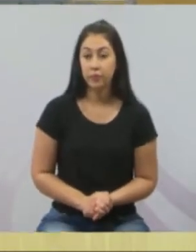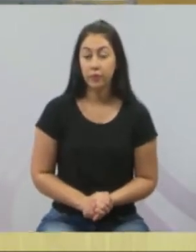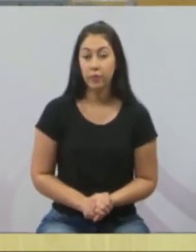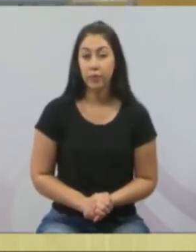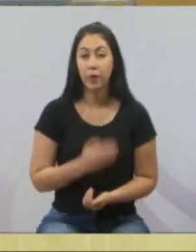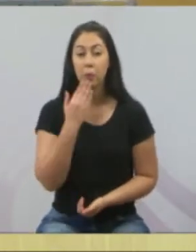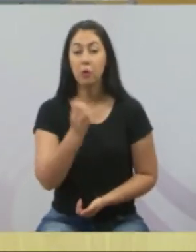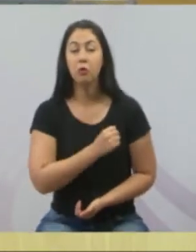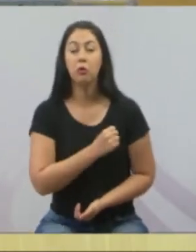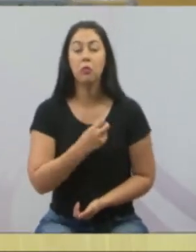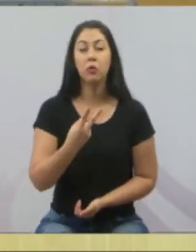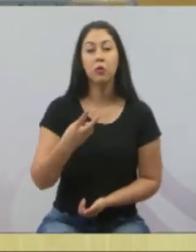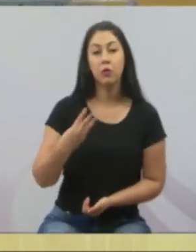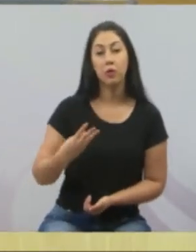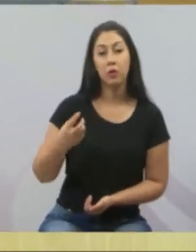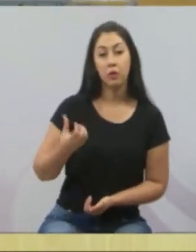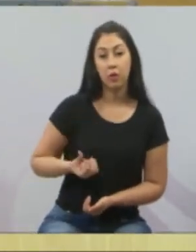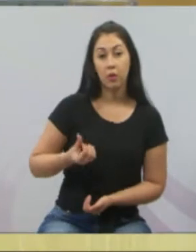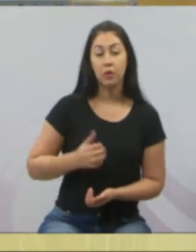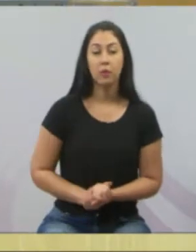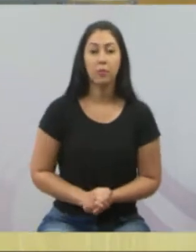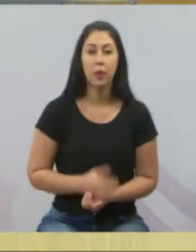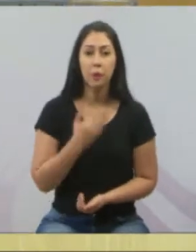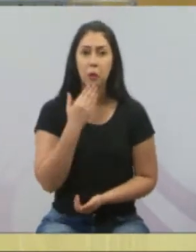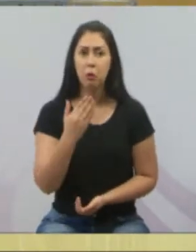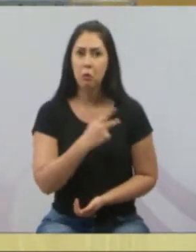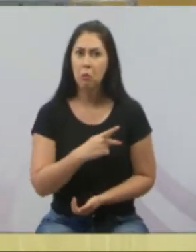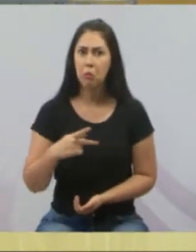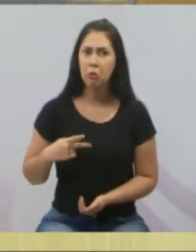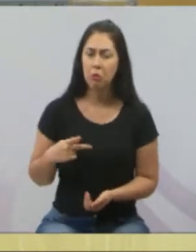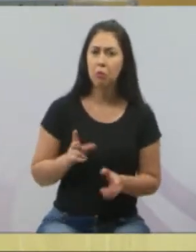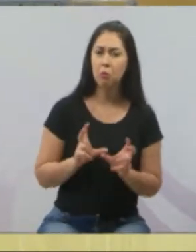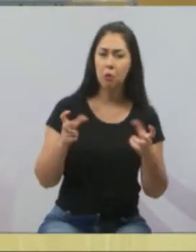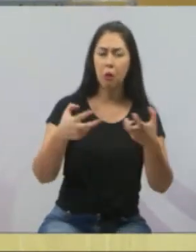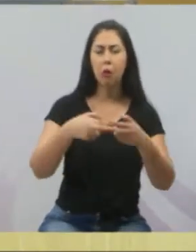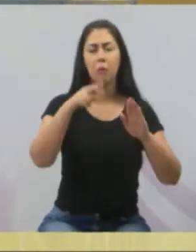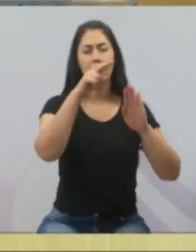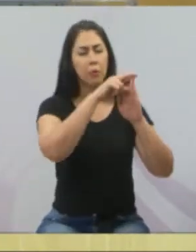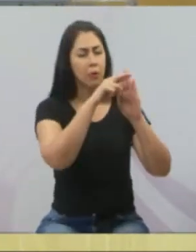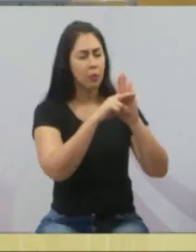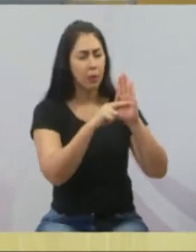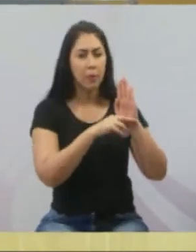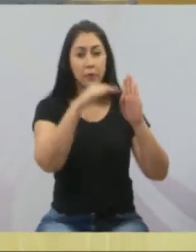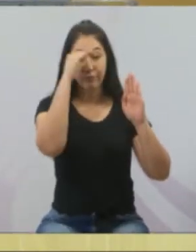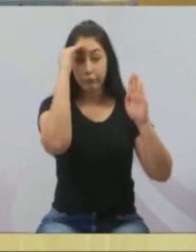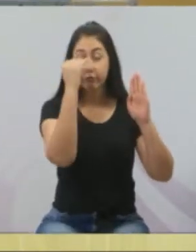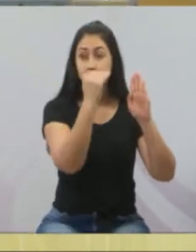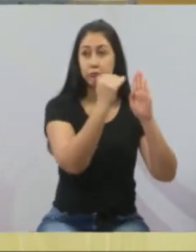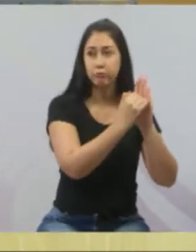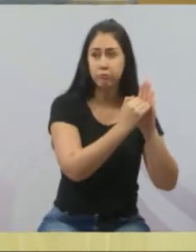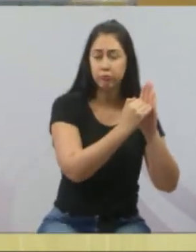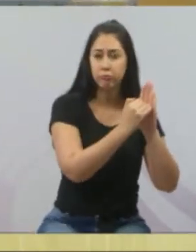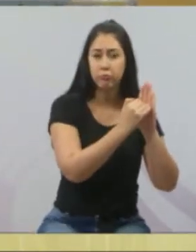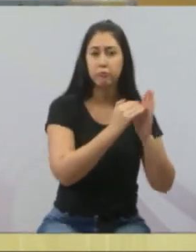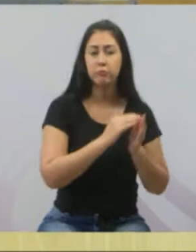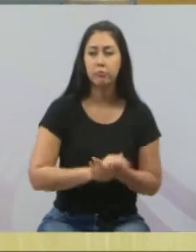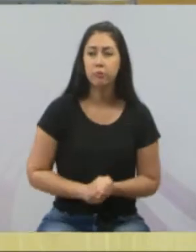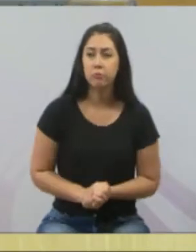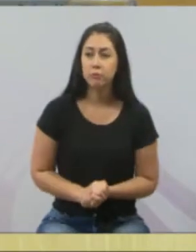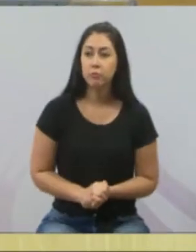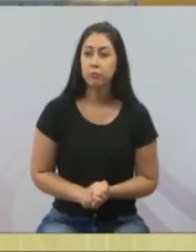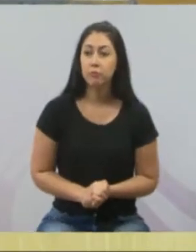formalidades regimentais, seja constado na ata do trabalho dessa sessão o registro de moção comemorativa do Dia